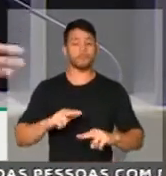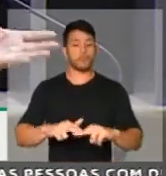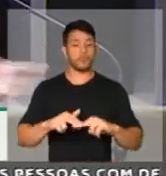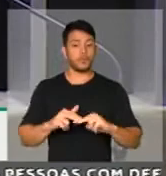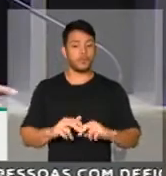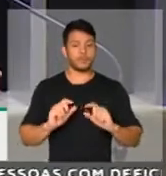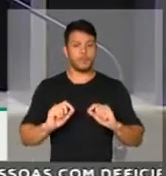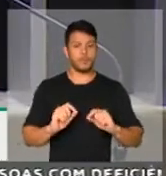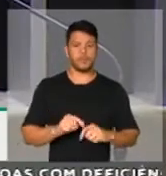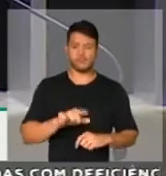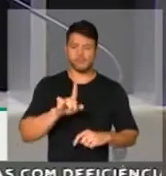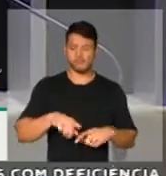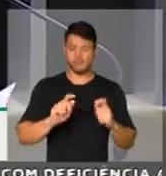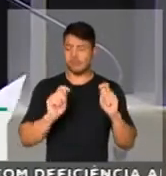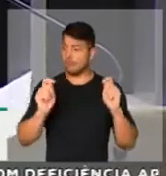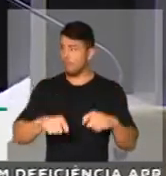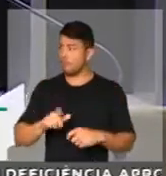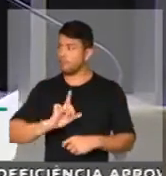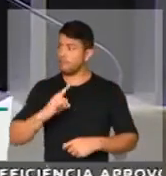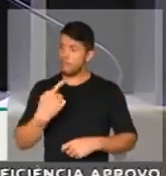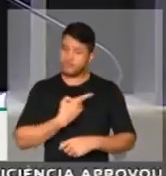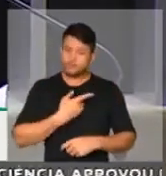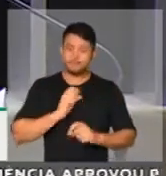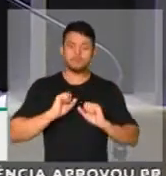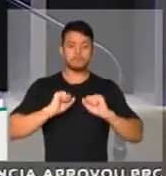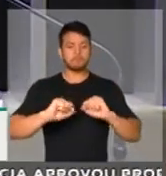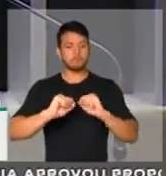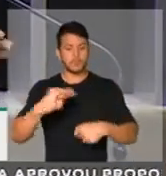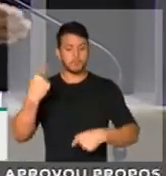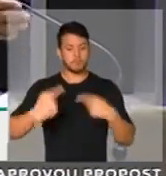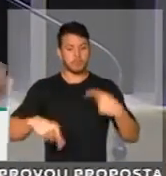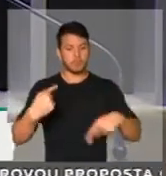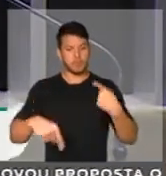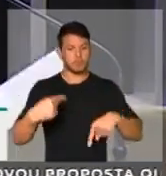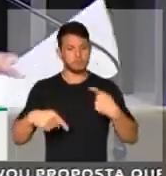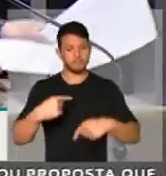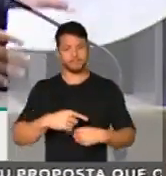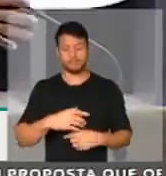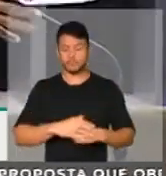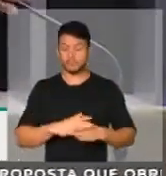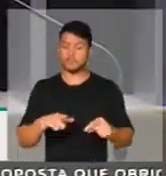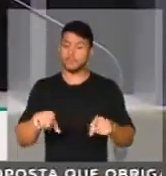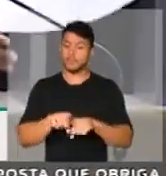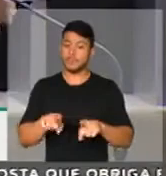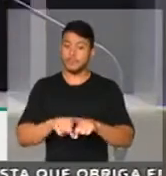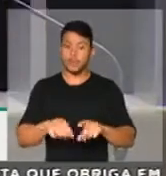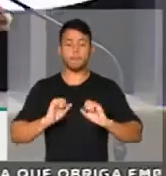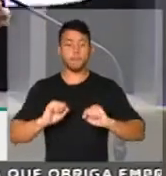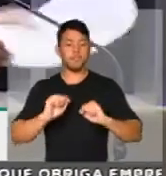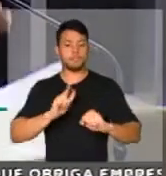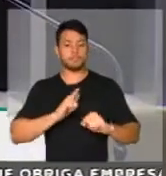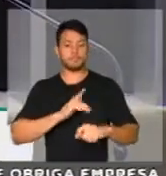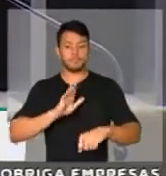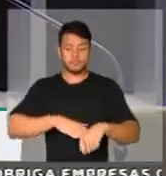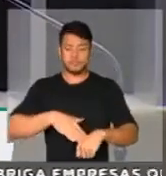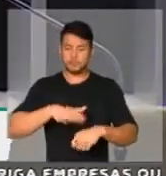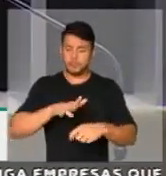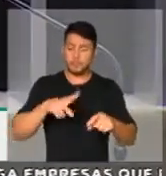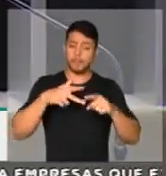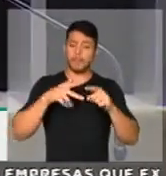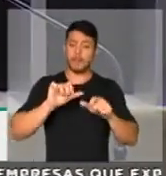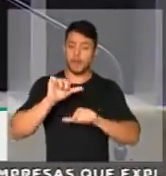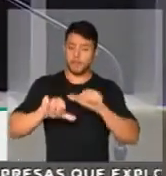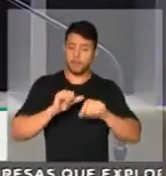presidente, é uma oportunidade que a gente vai ter de fazer a ampla discussão, um amplo debate, e no final nós possamos fazer uma reforma justa para o trabalhador